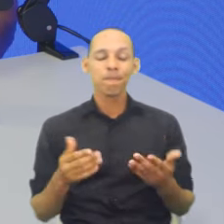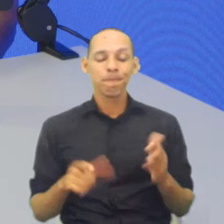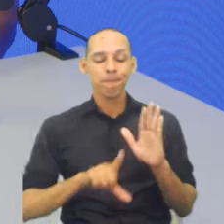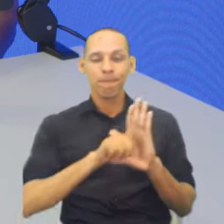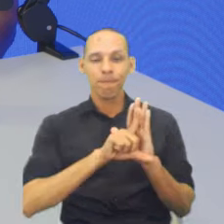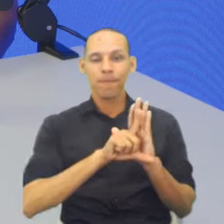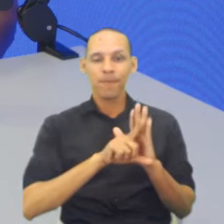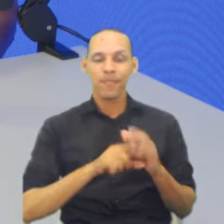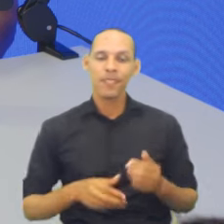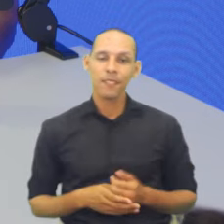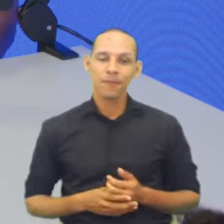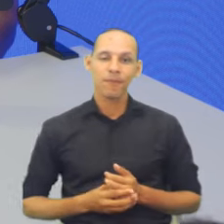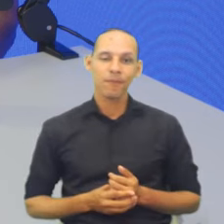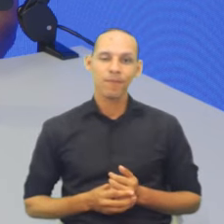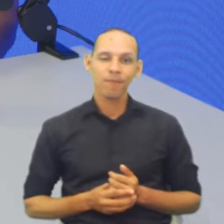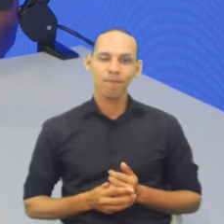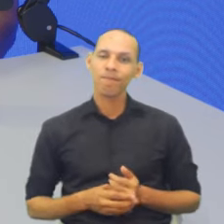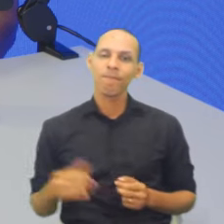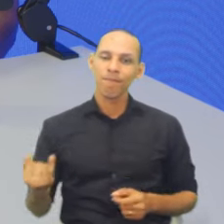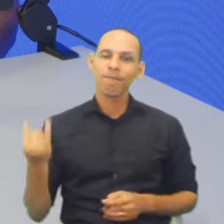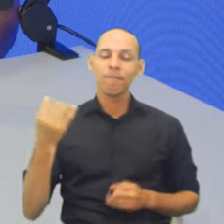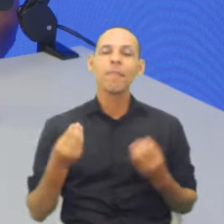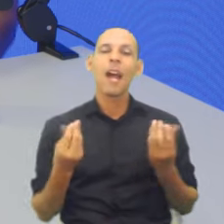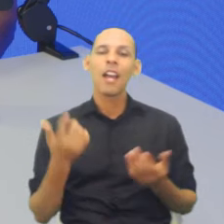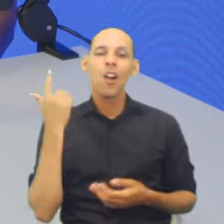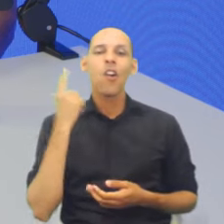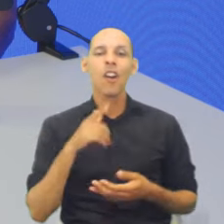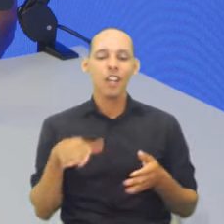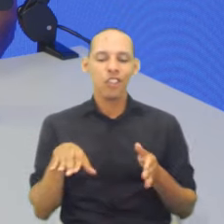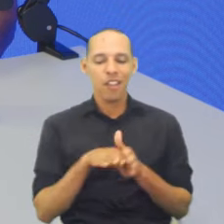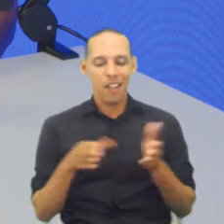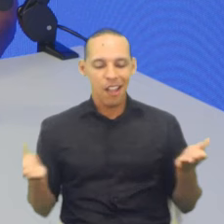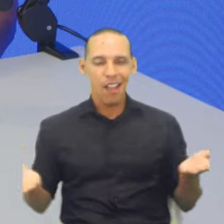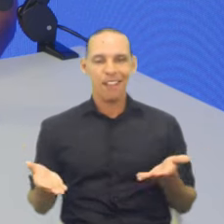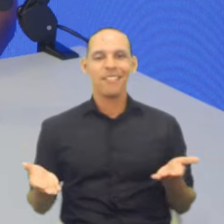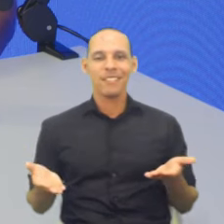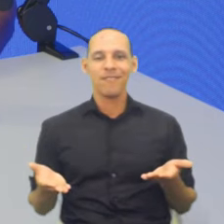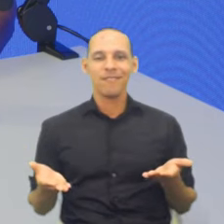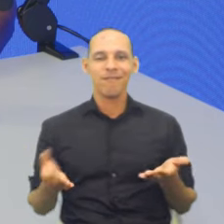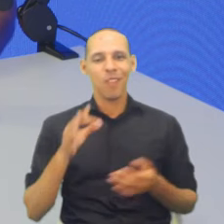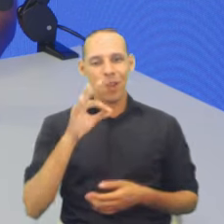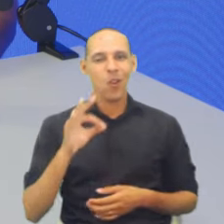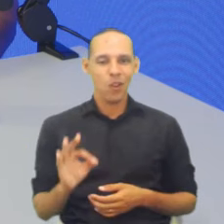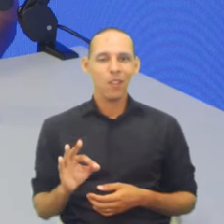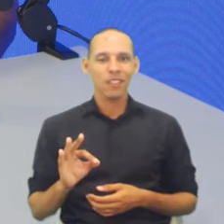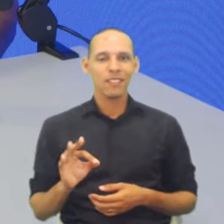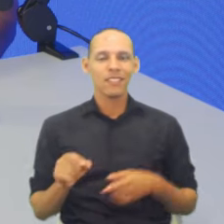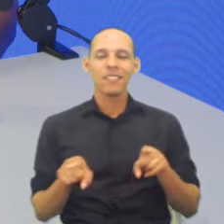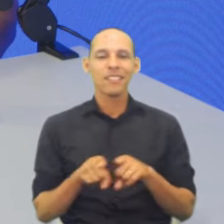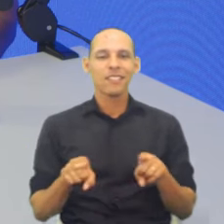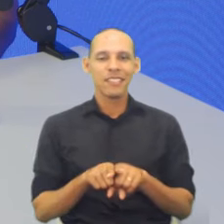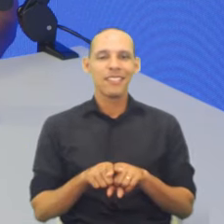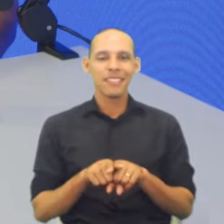ela é essencial pra gente chegar onde a gente chegou é essencial pra gente continuar Porque por